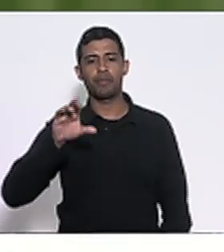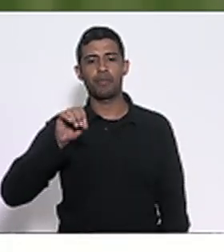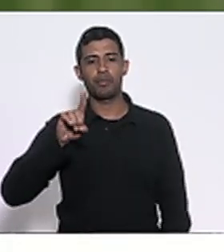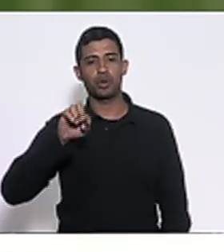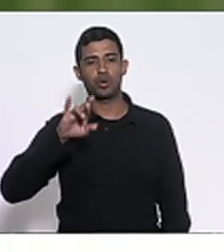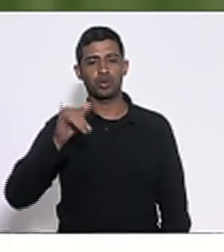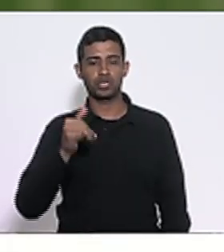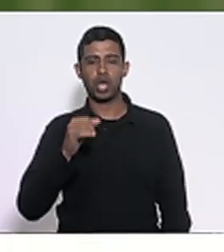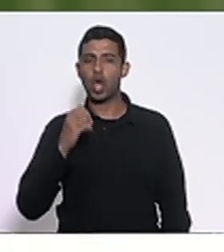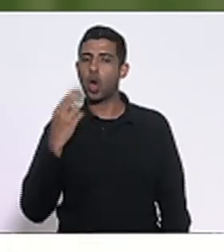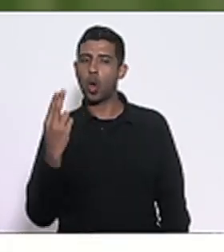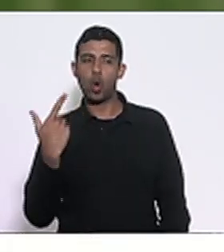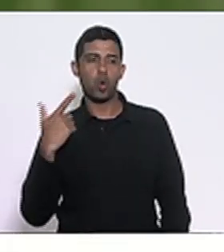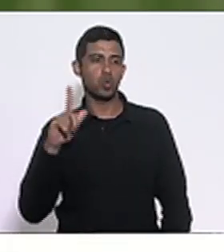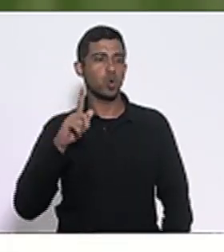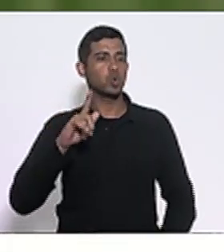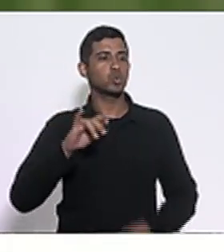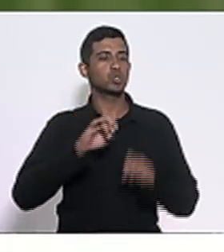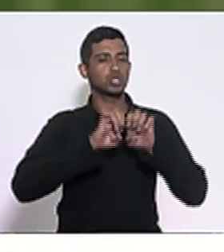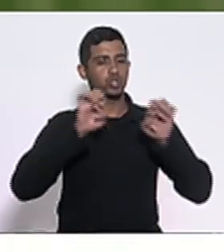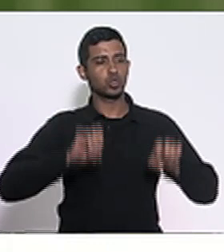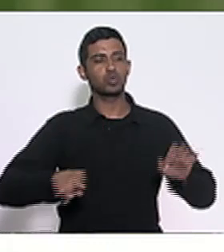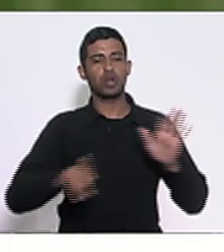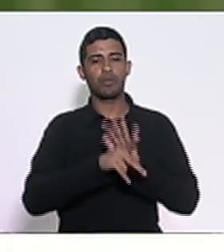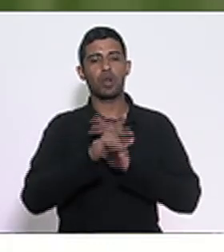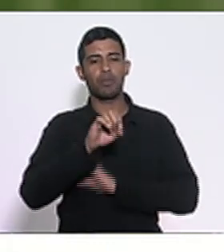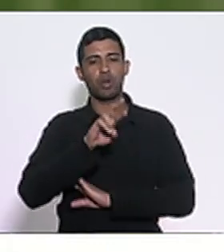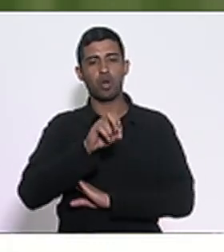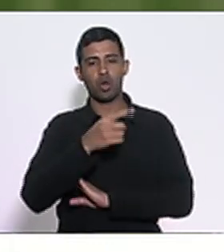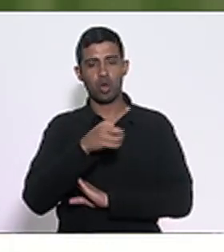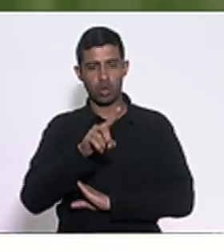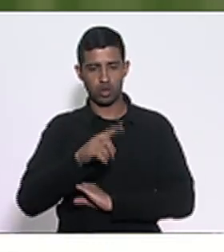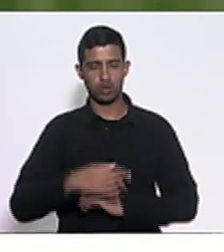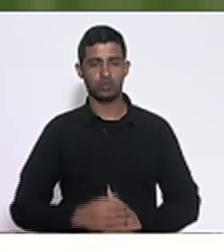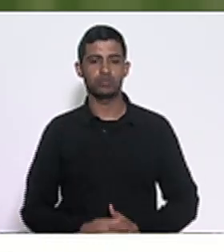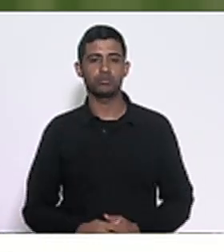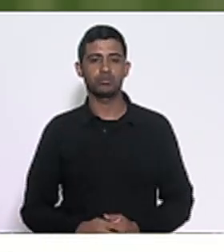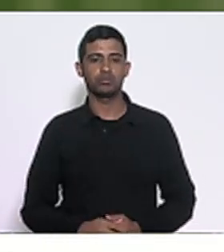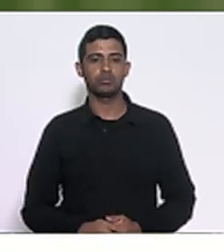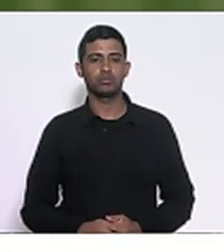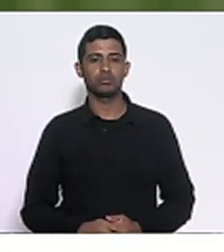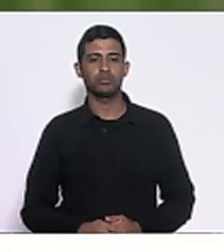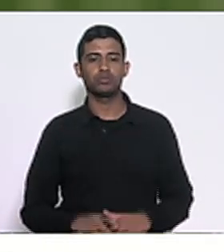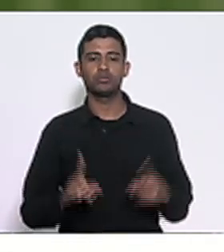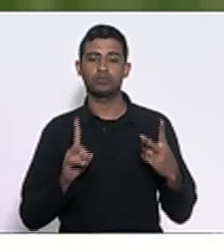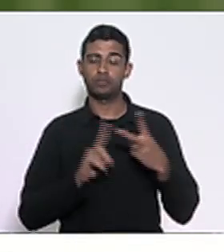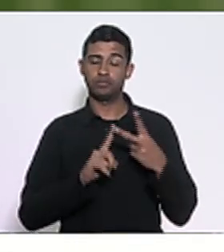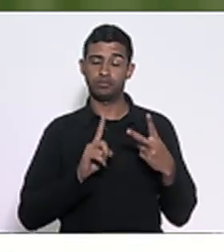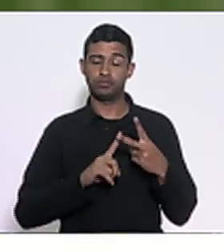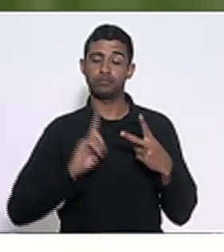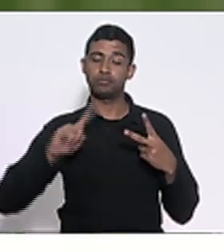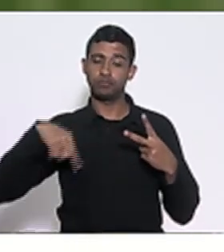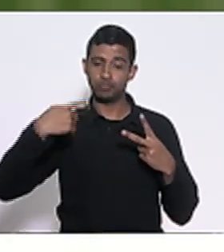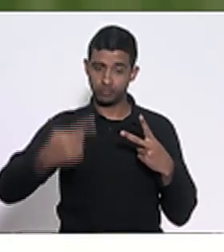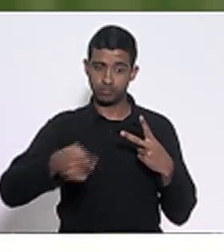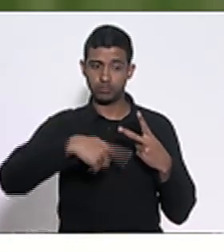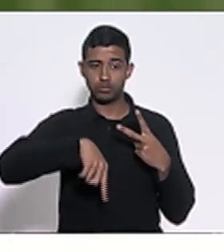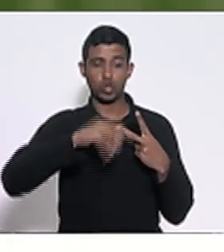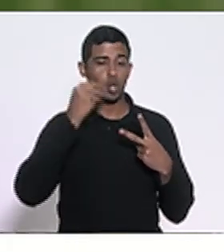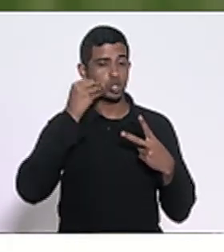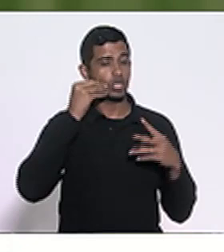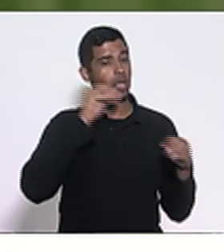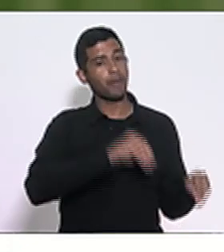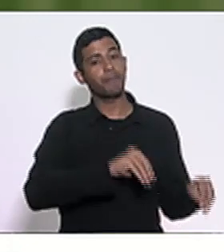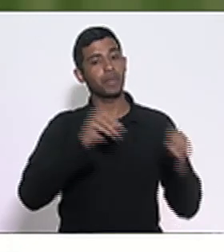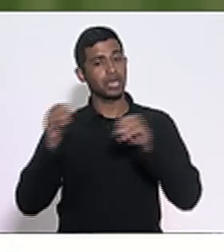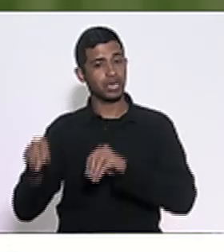para outras infraestruturas de outros órgãos. Isso, no primeiro, atuando muito no hardware. No segundo momento, a gente vai migrar os softwares,